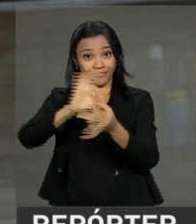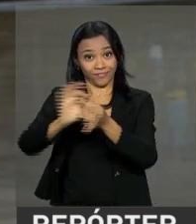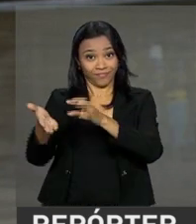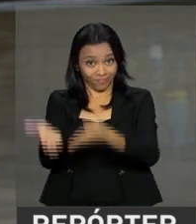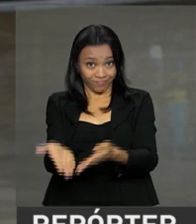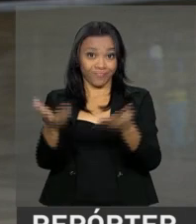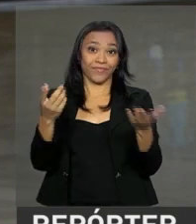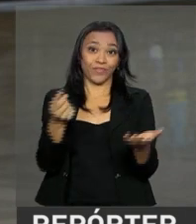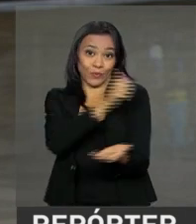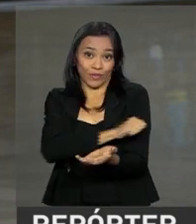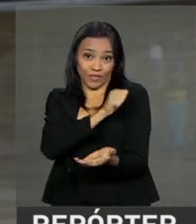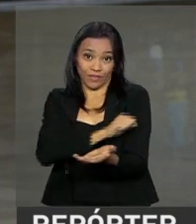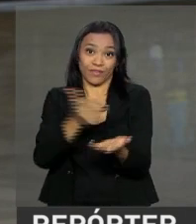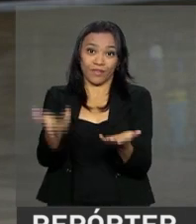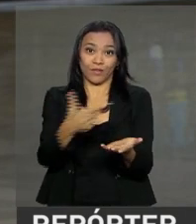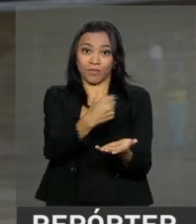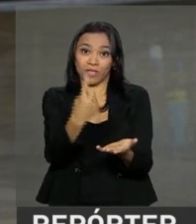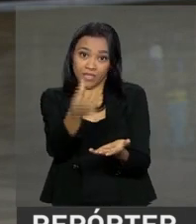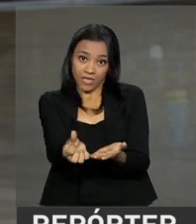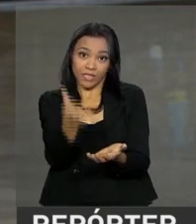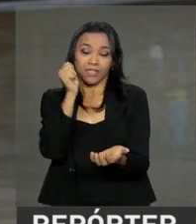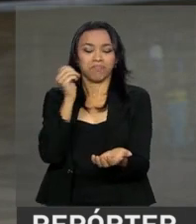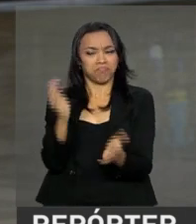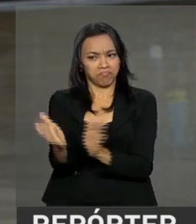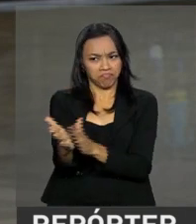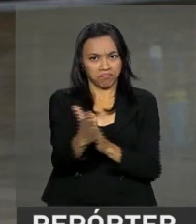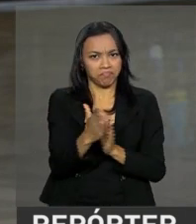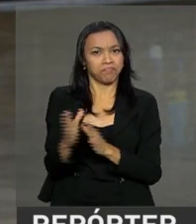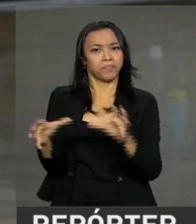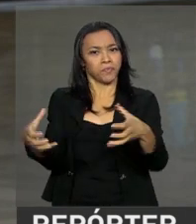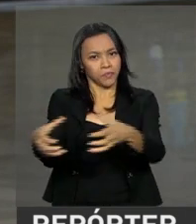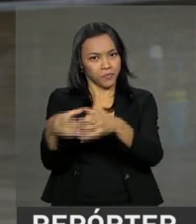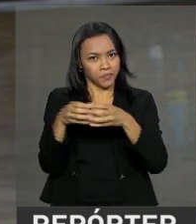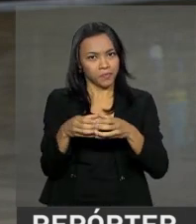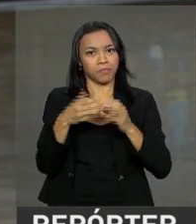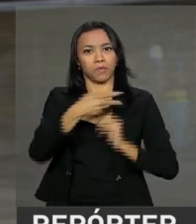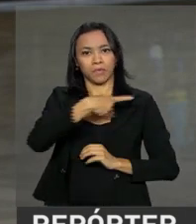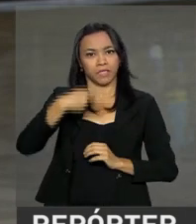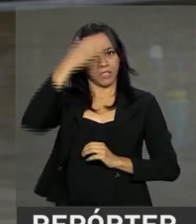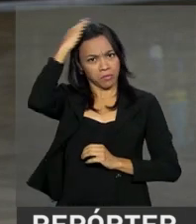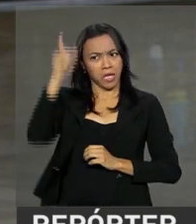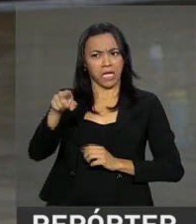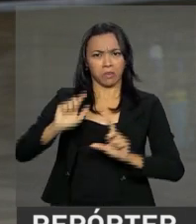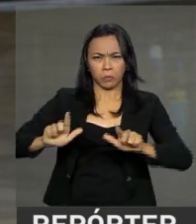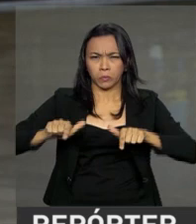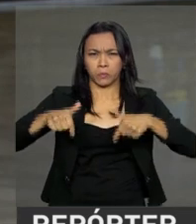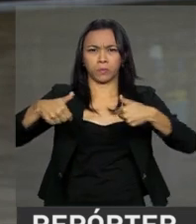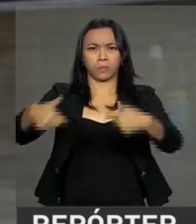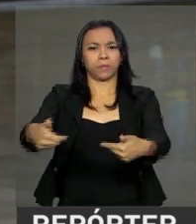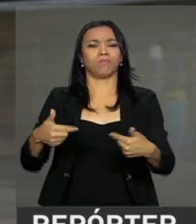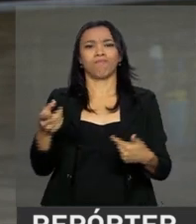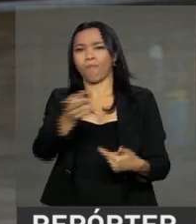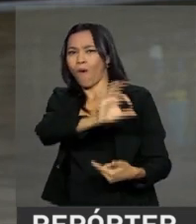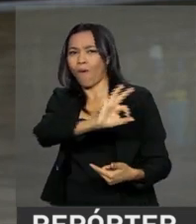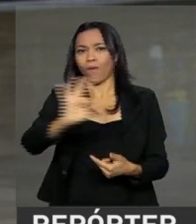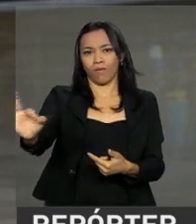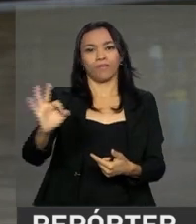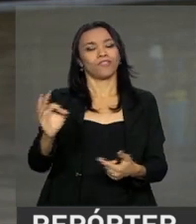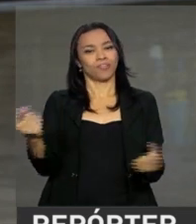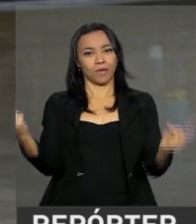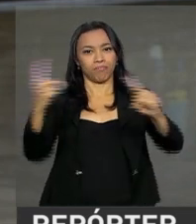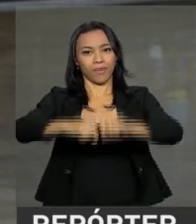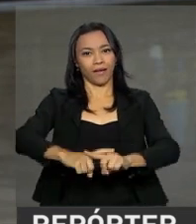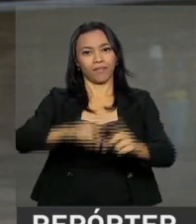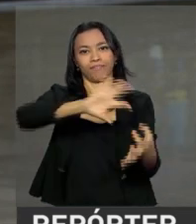2016 esses atletas que devem ser parapenti pelos Presidente afinal de contas Eles fizeram a melhor participação do Brasil na